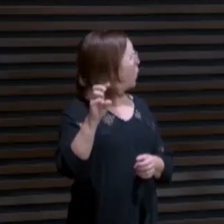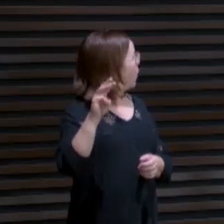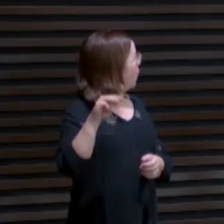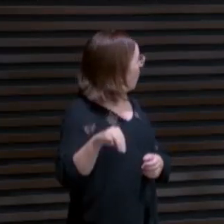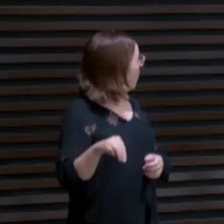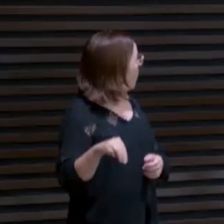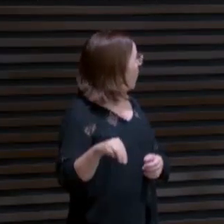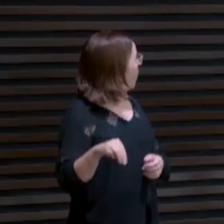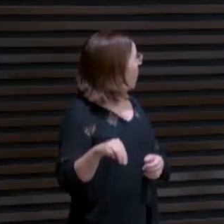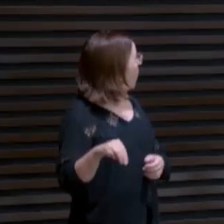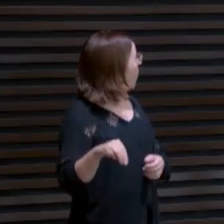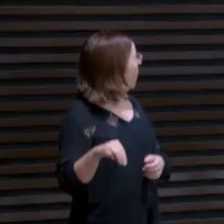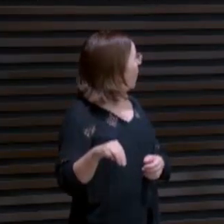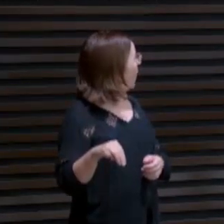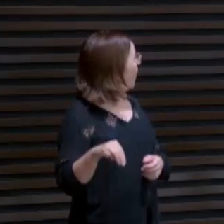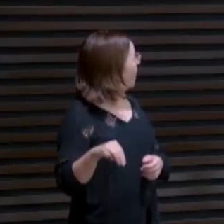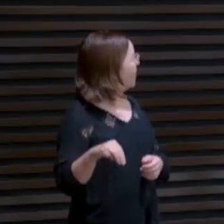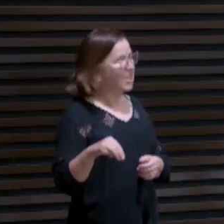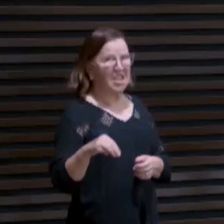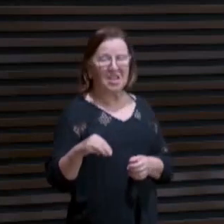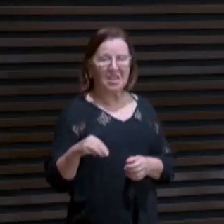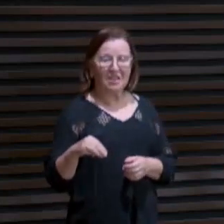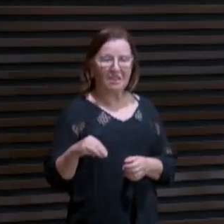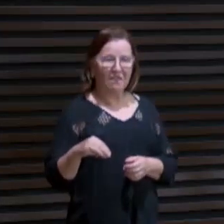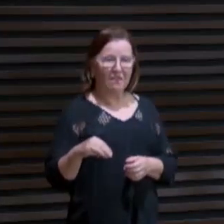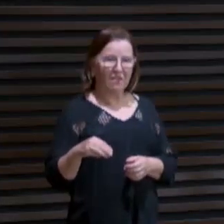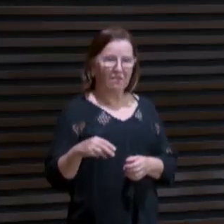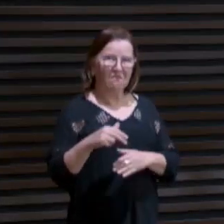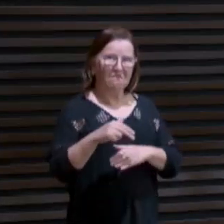tivessem operado os milagres que em ti se fizeram,